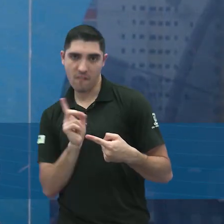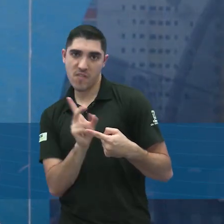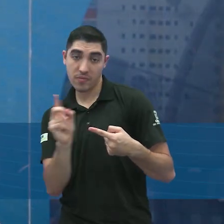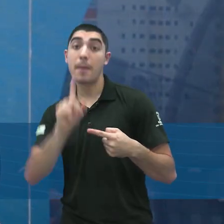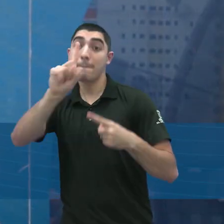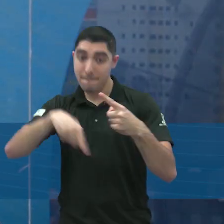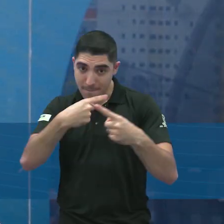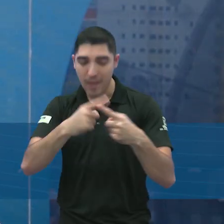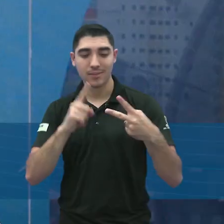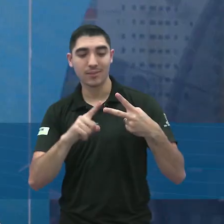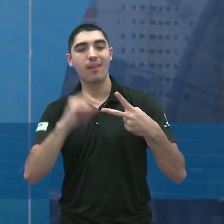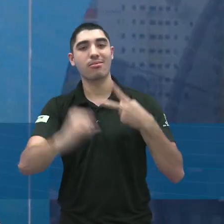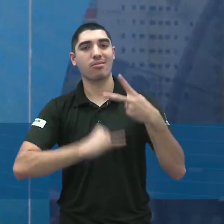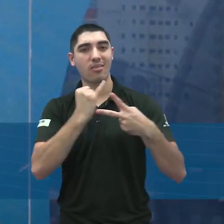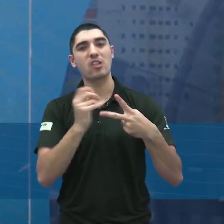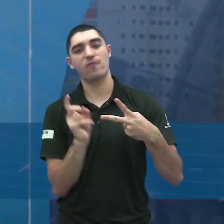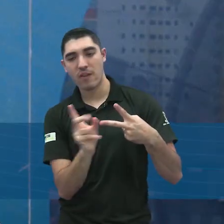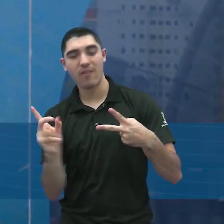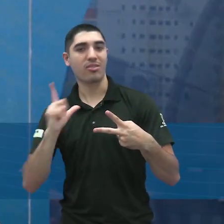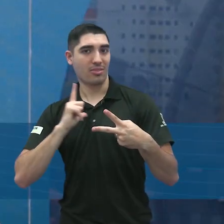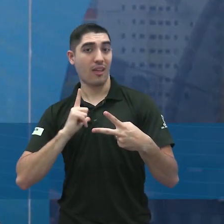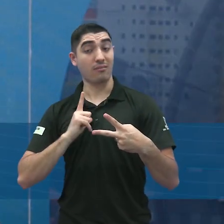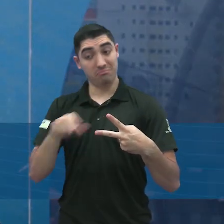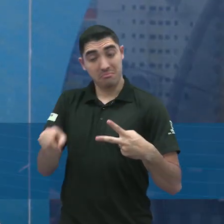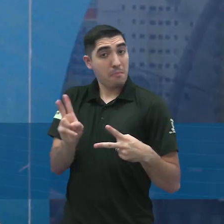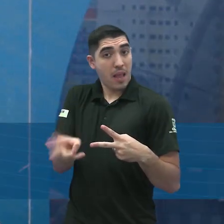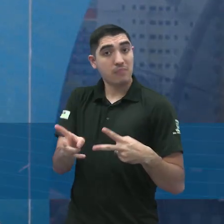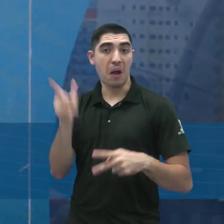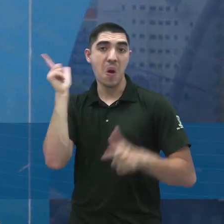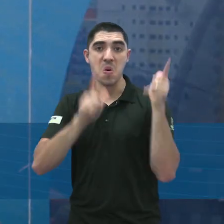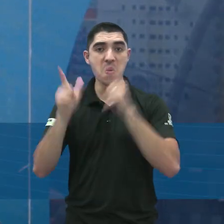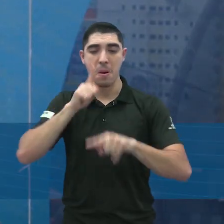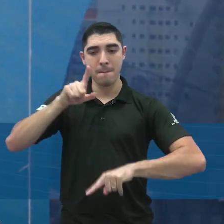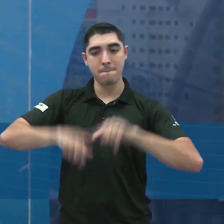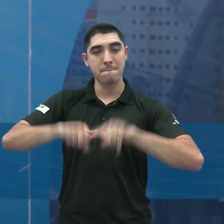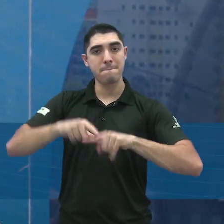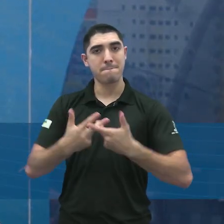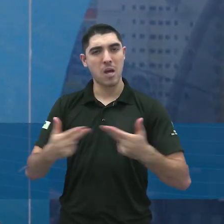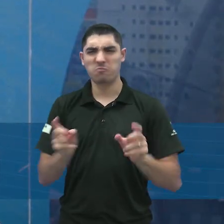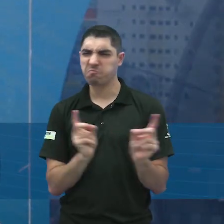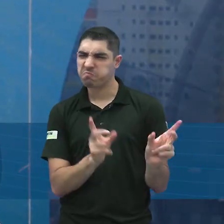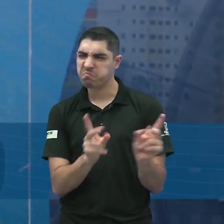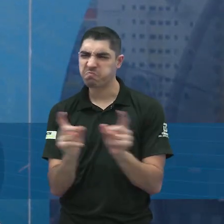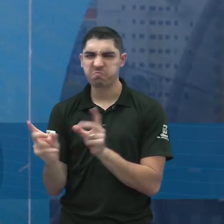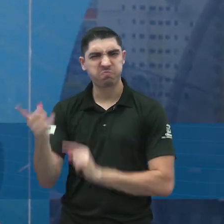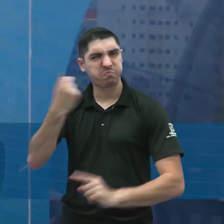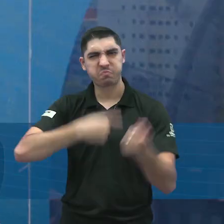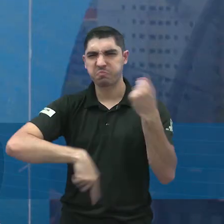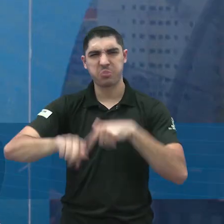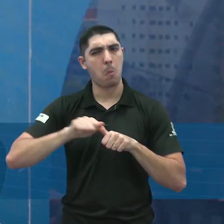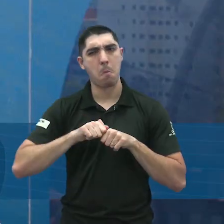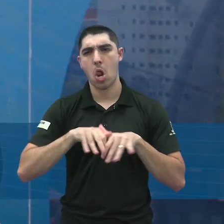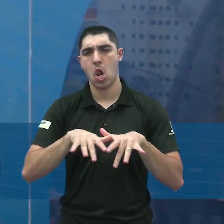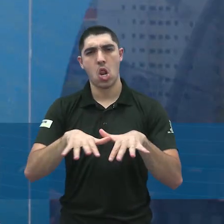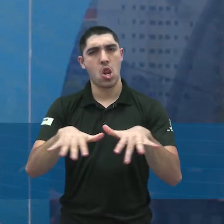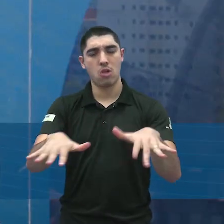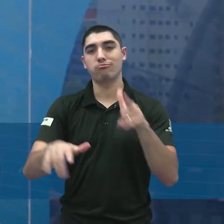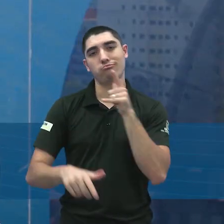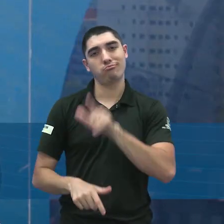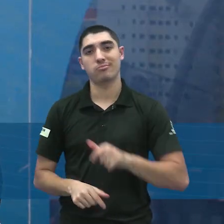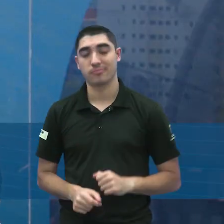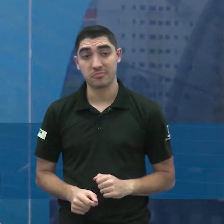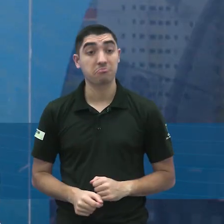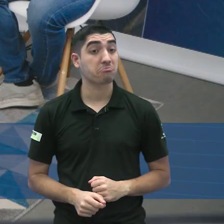físicas hoje estão também conseguindo seu espaço dentro do mercado digital, né? Tornando também atores dentro desse